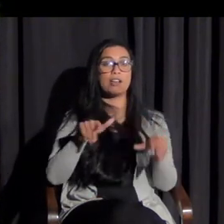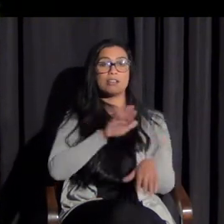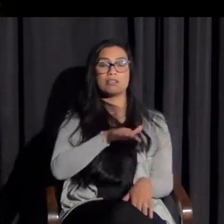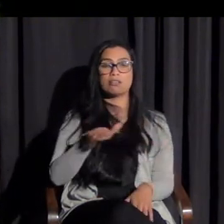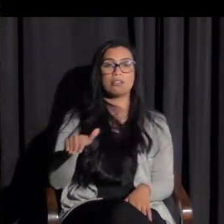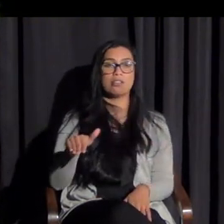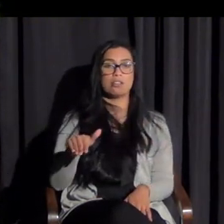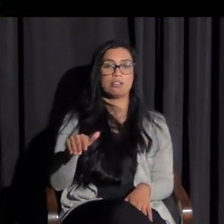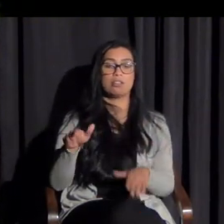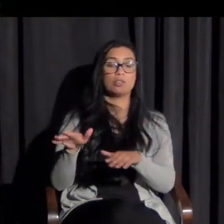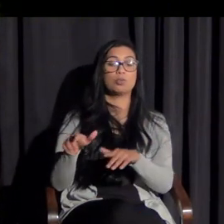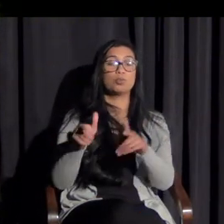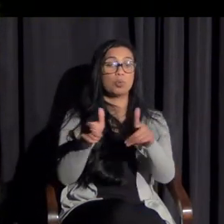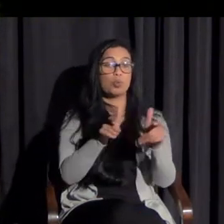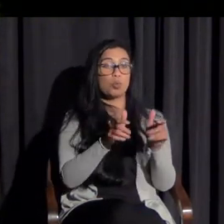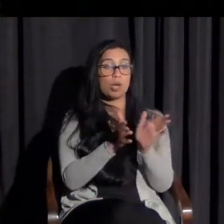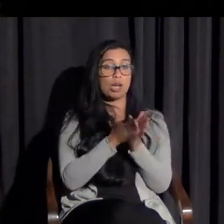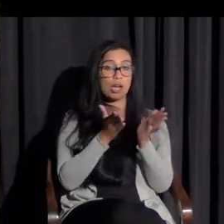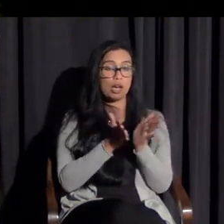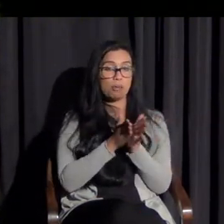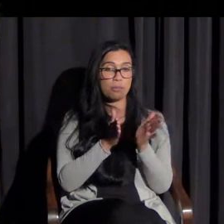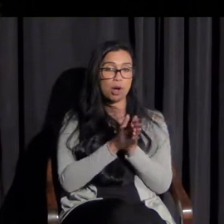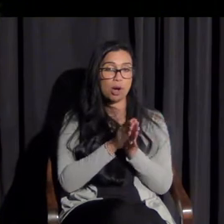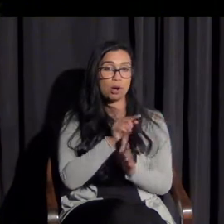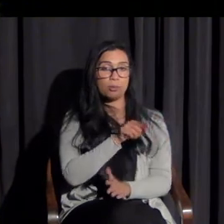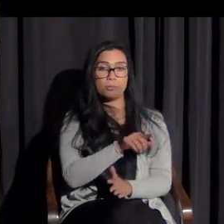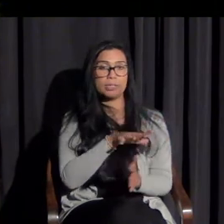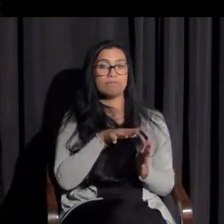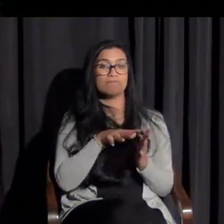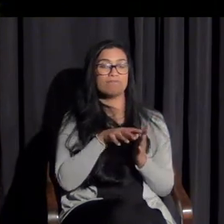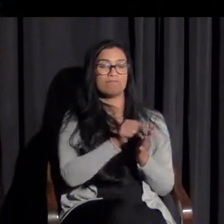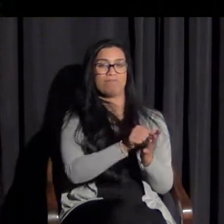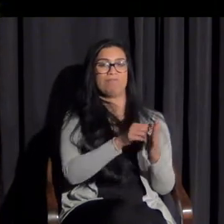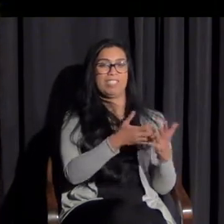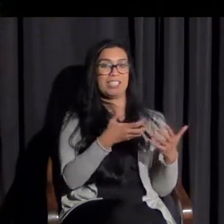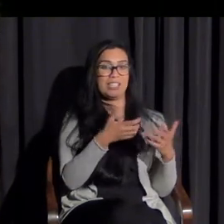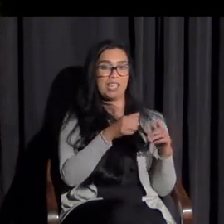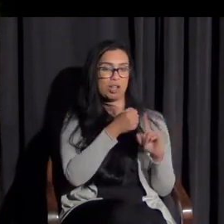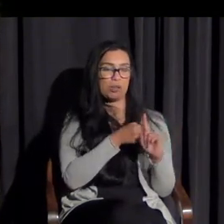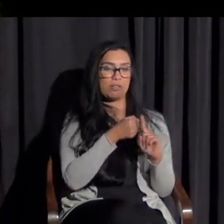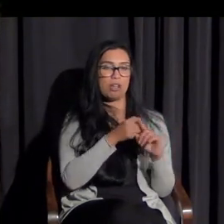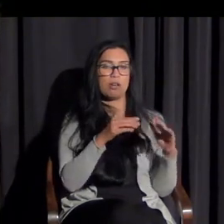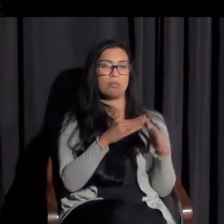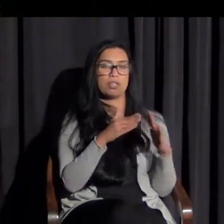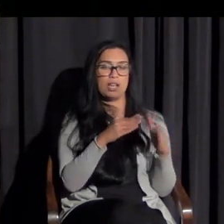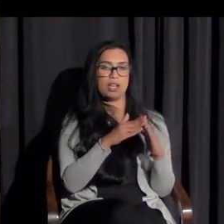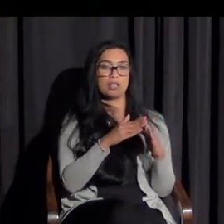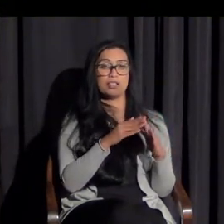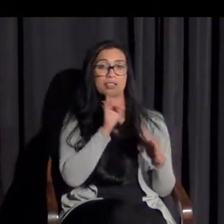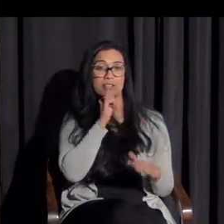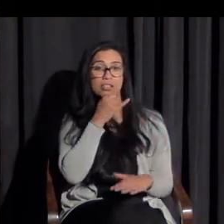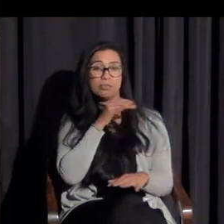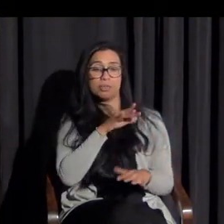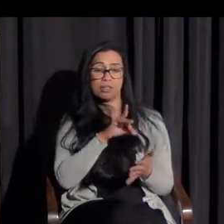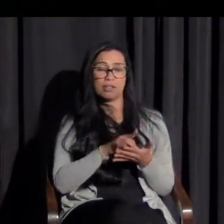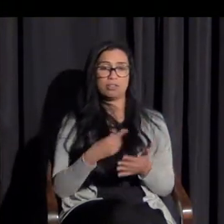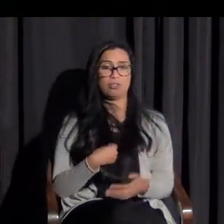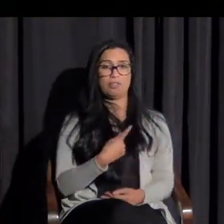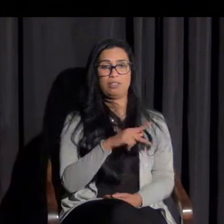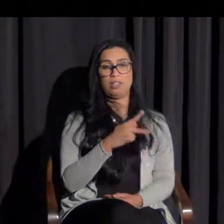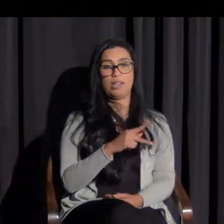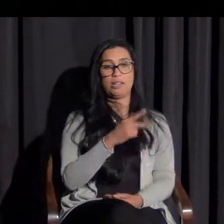criança que vive na ocupação e que seja tudo normal dentro da escola, o que é uma parte muito triste.